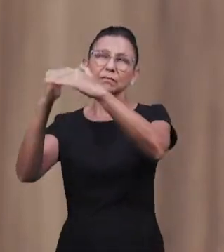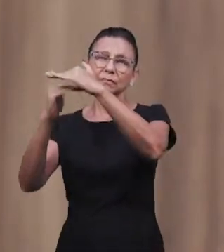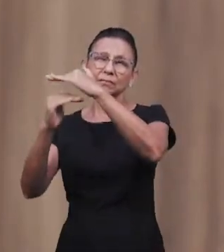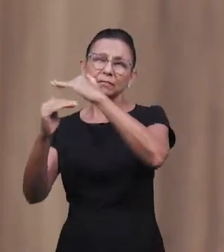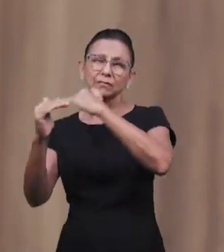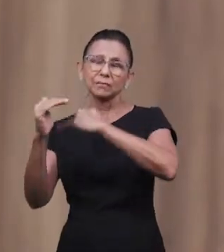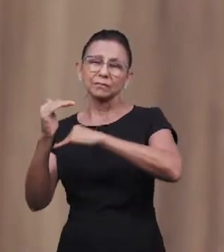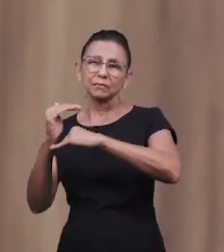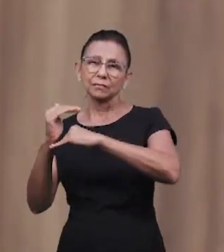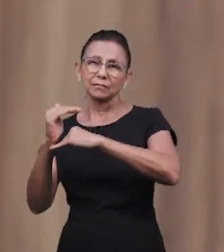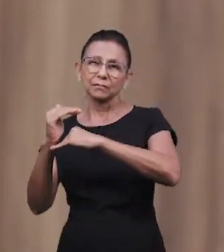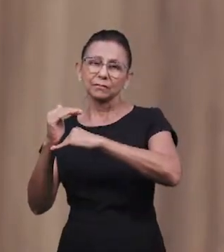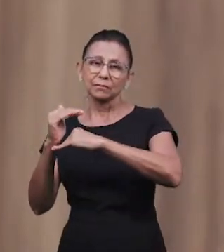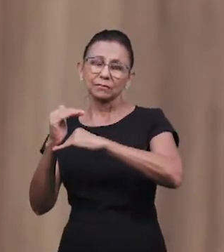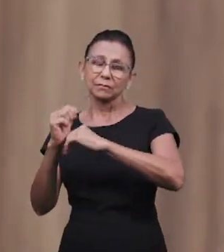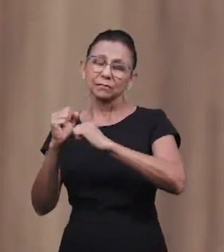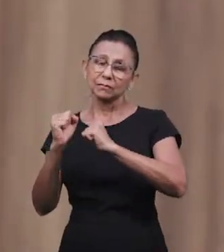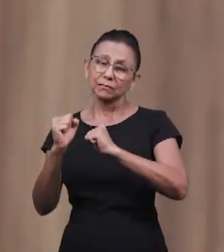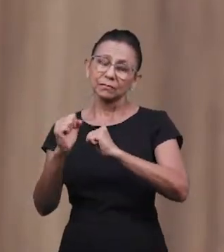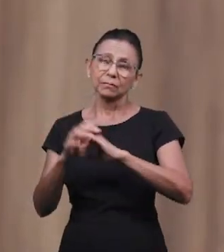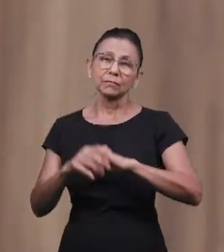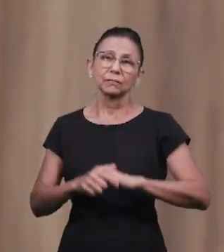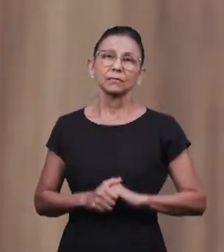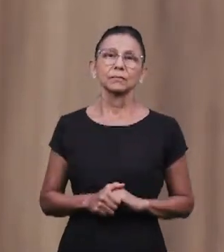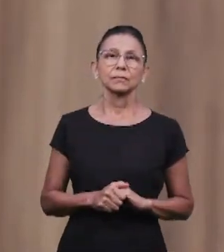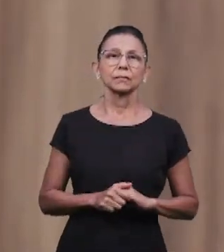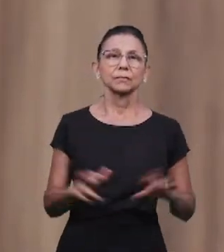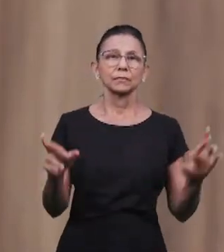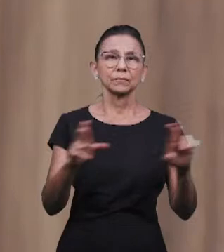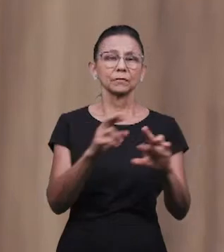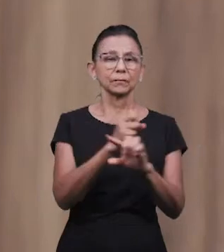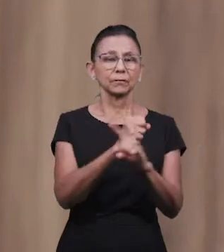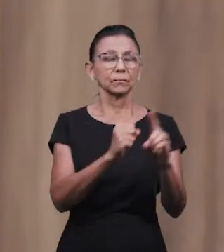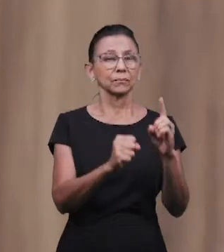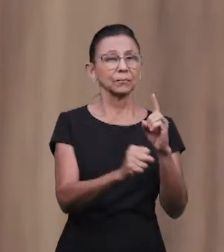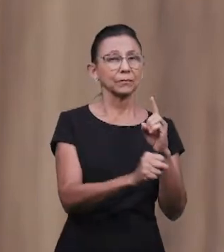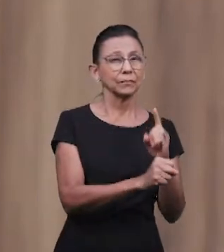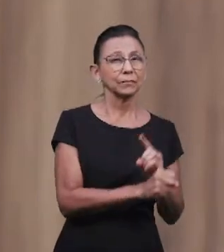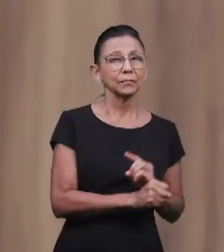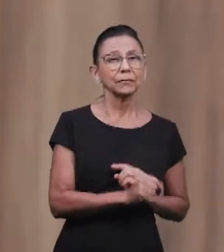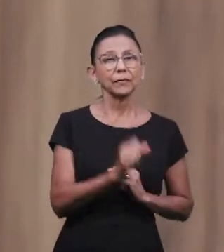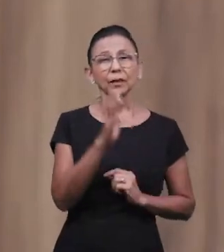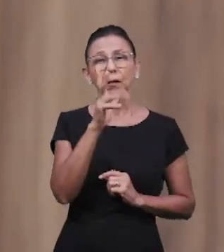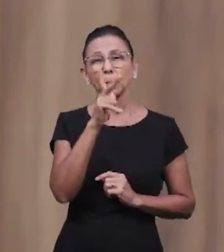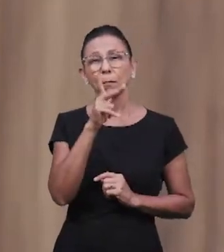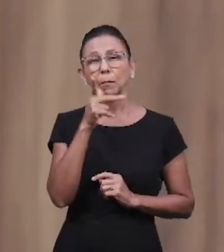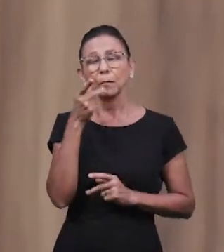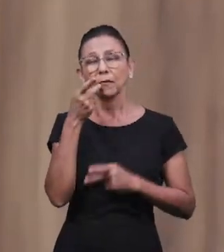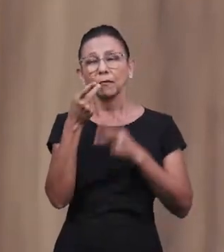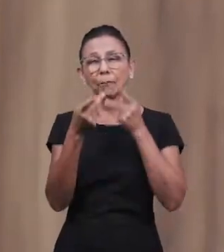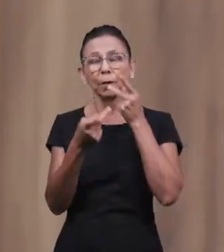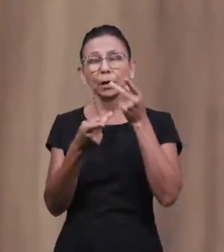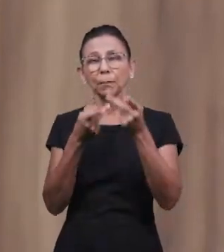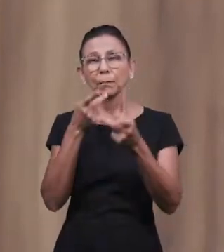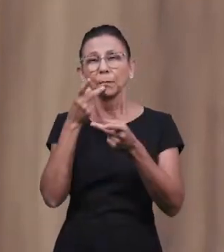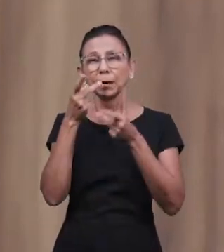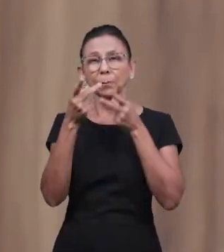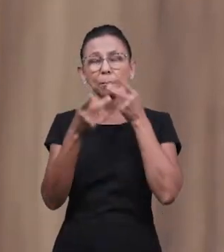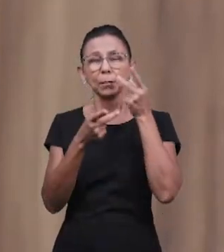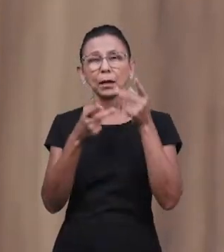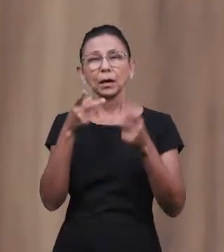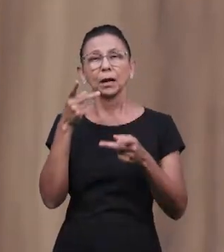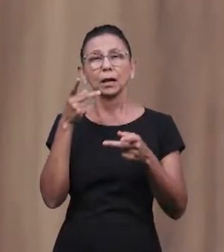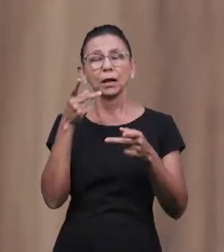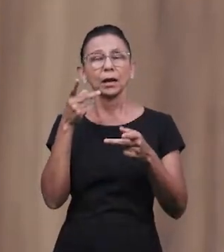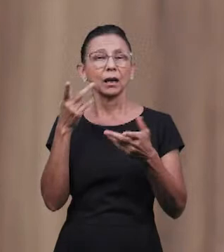pode perpassar pela interação social, pelo atraso no desenvolvimento da fala, ou até pela interrupção